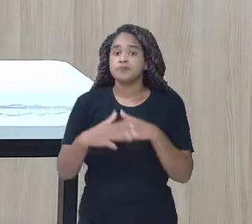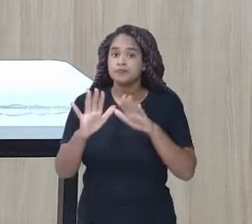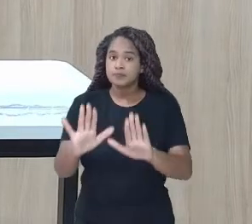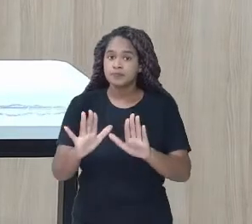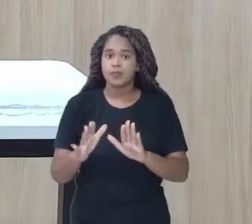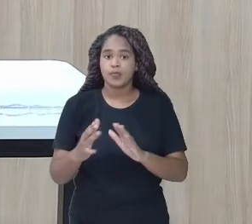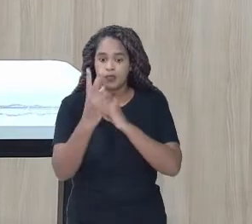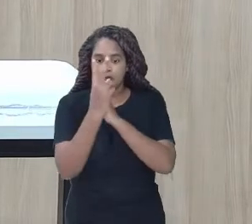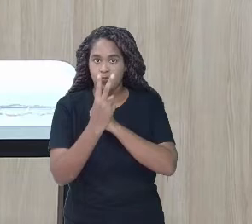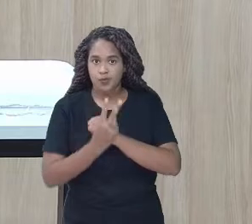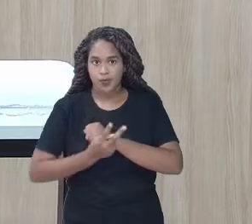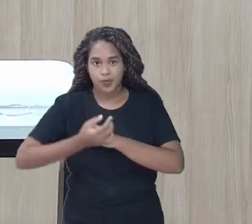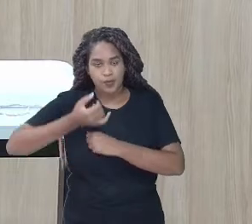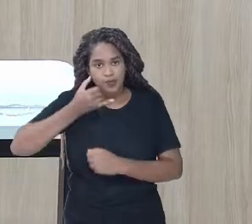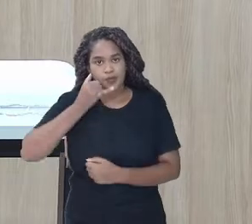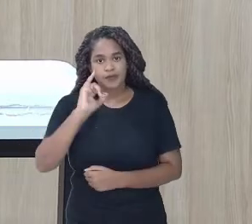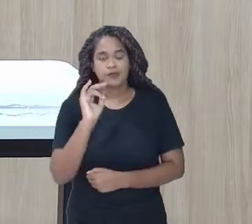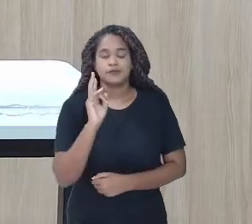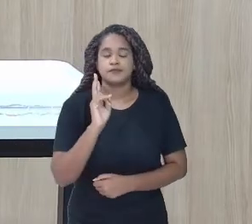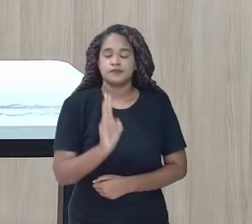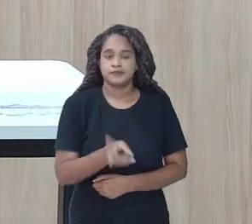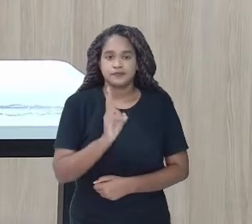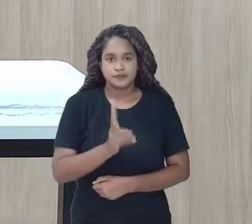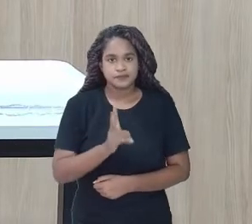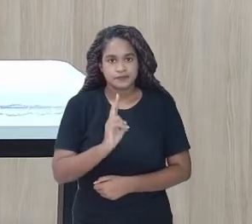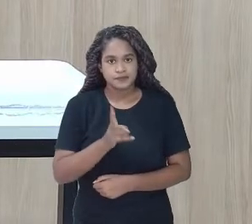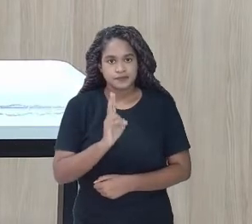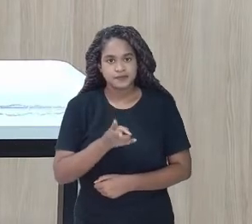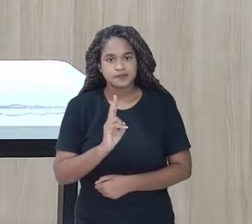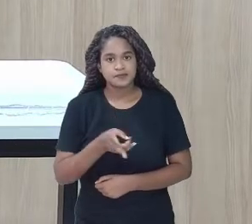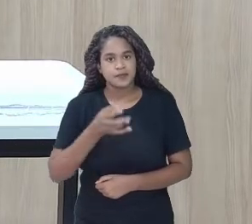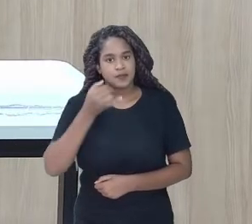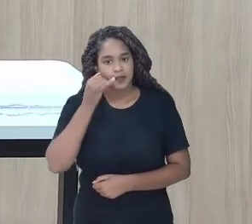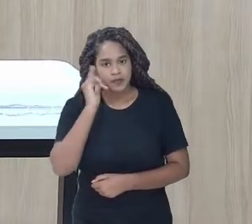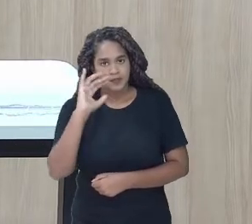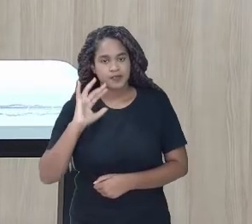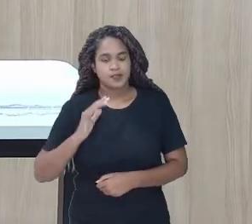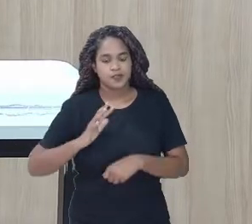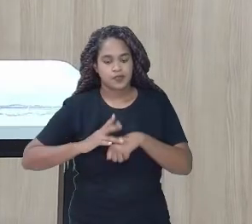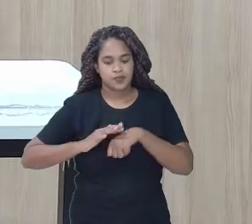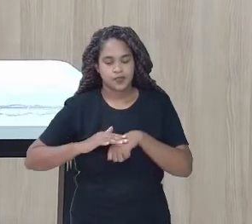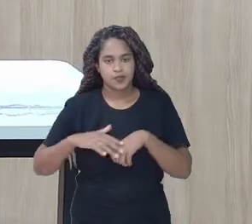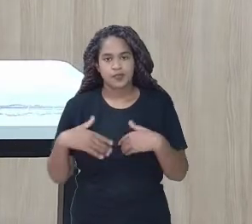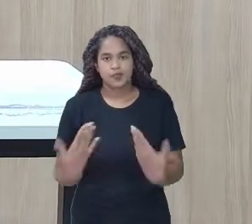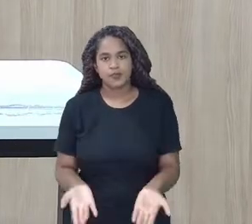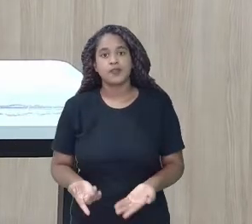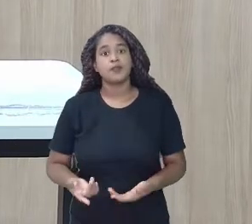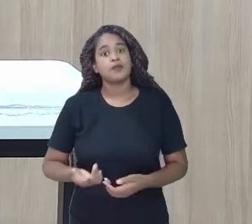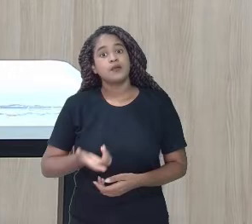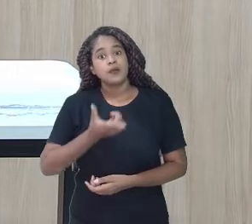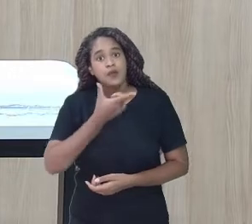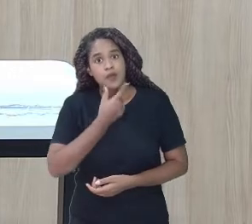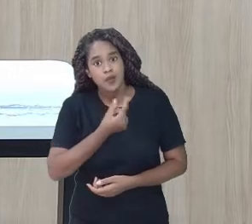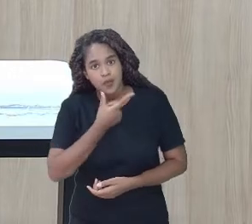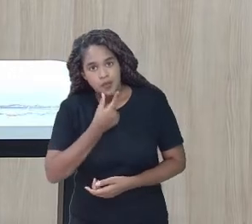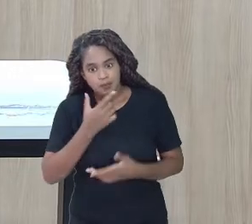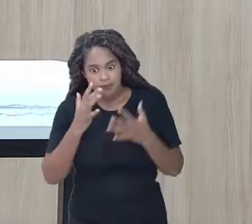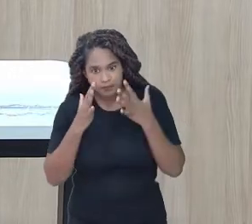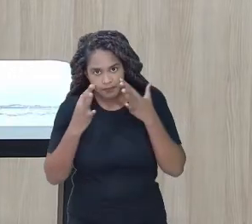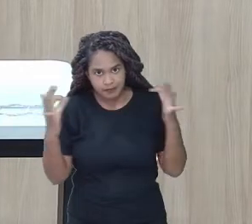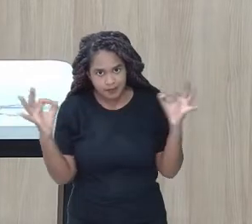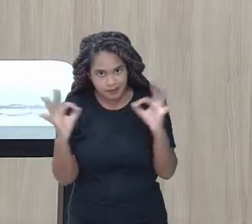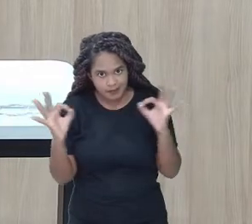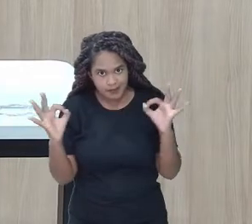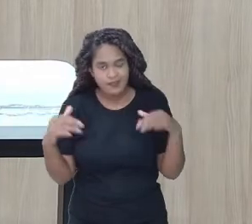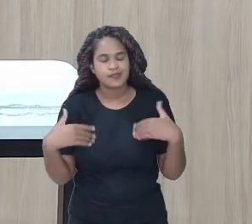ser feita sempre anualmente. Então, o homem fica aí alerta que nós estamos ainda em novembro azul,